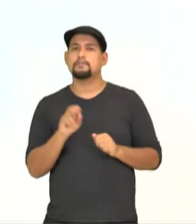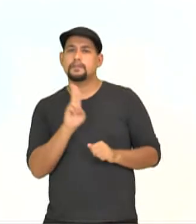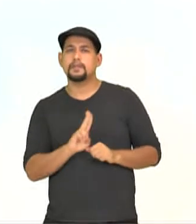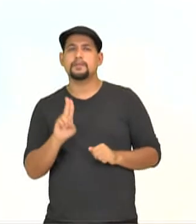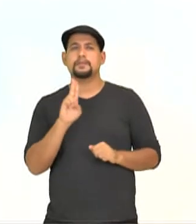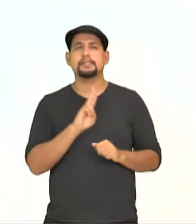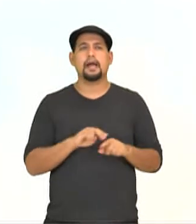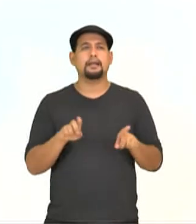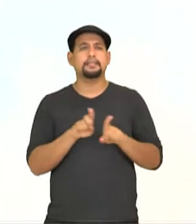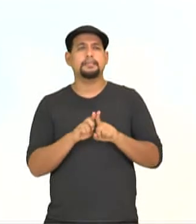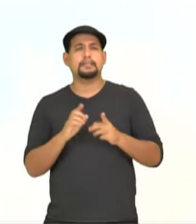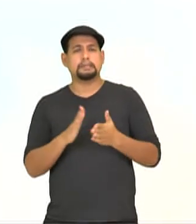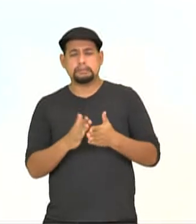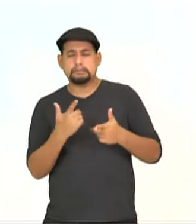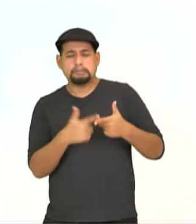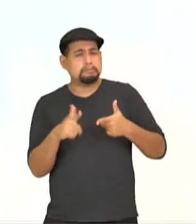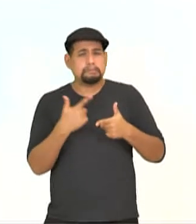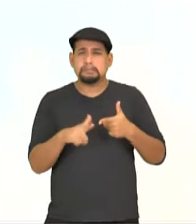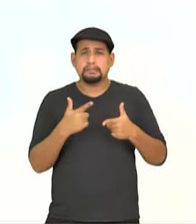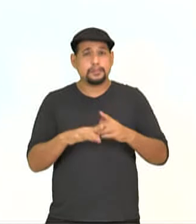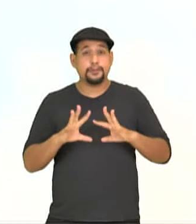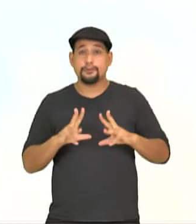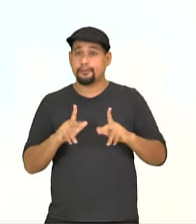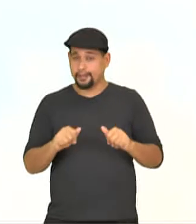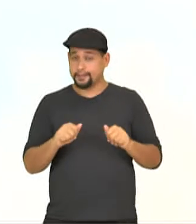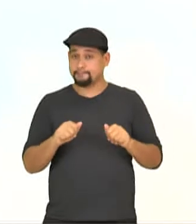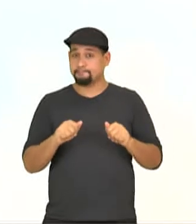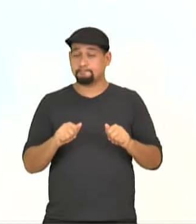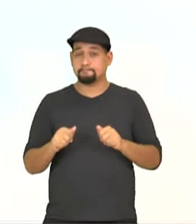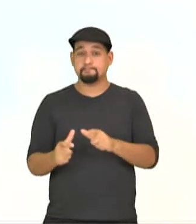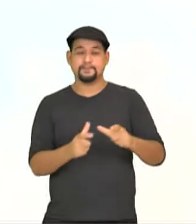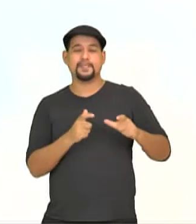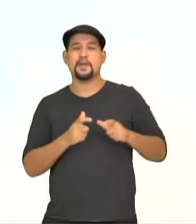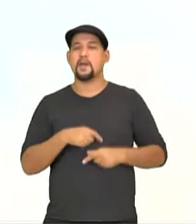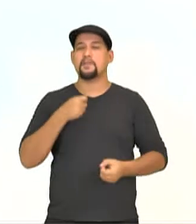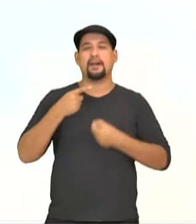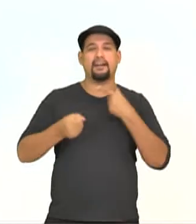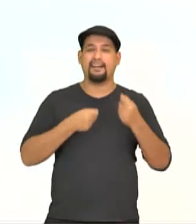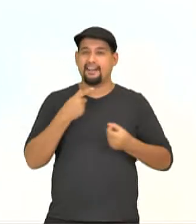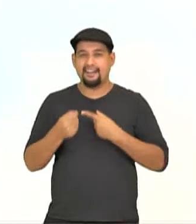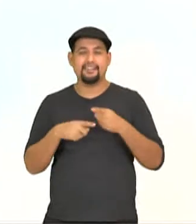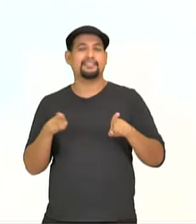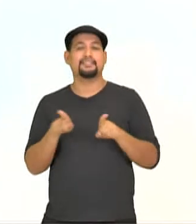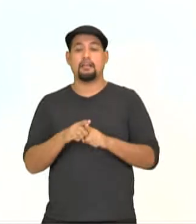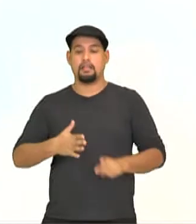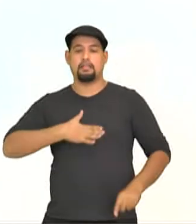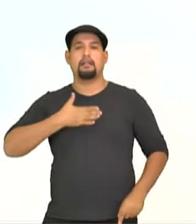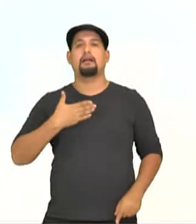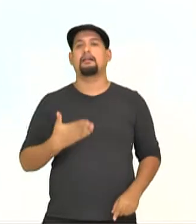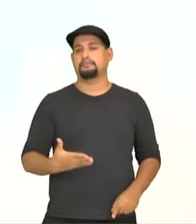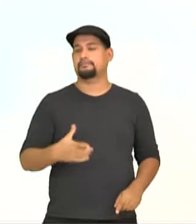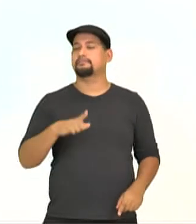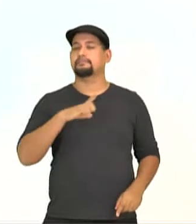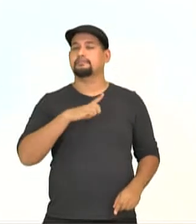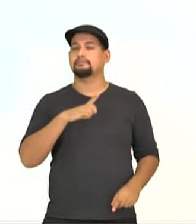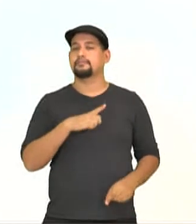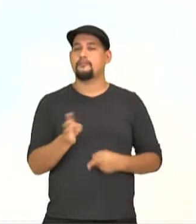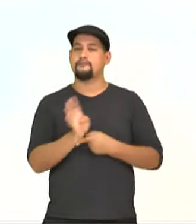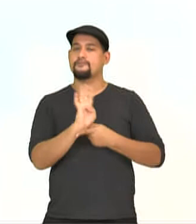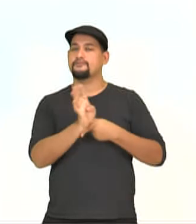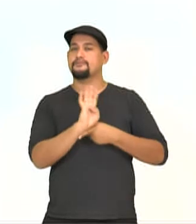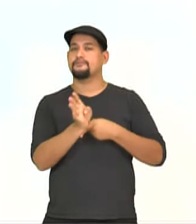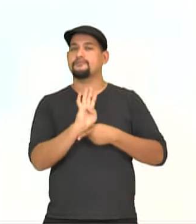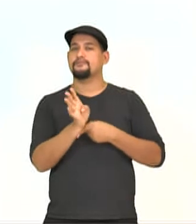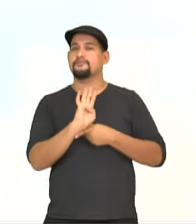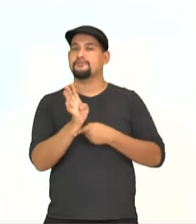del caos más absoluto. Los momentos más divertidos y sorprendentes en esta película